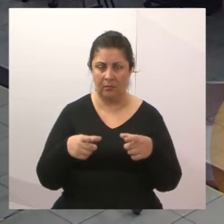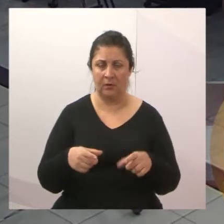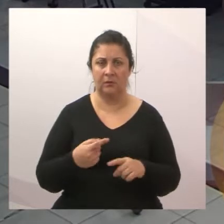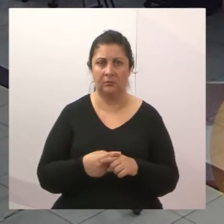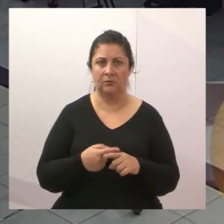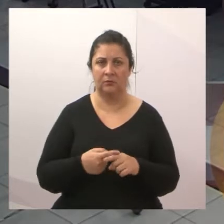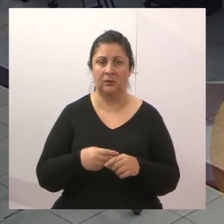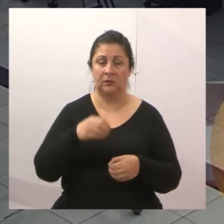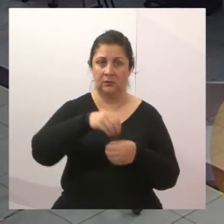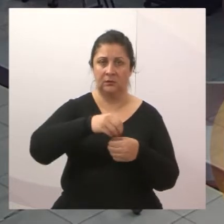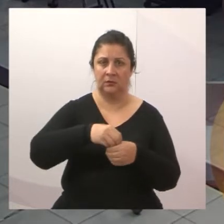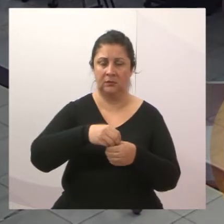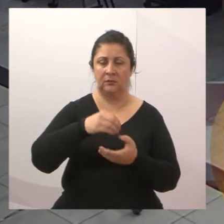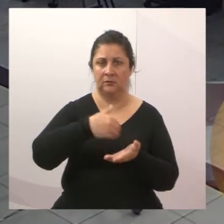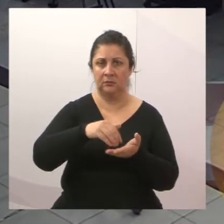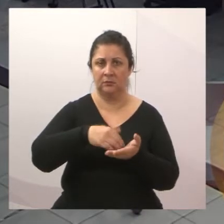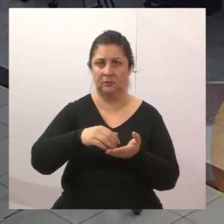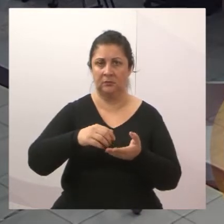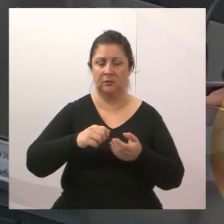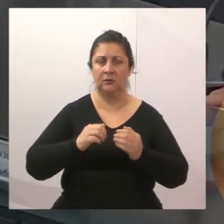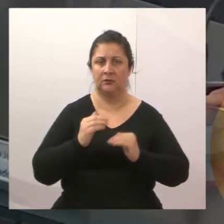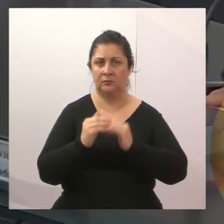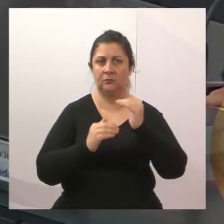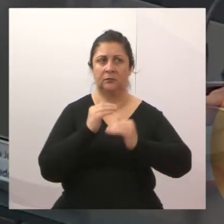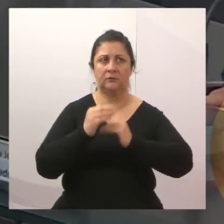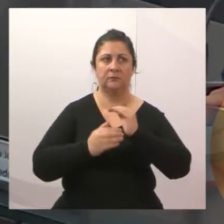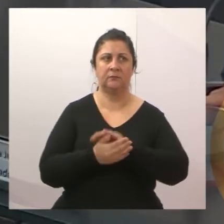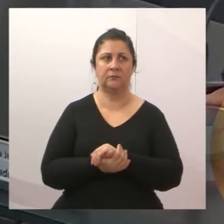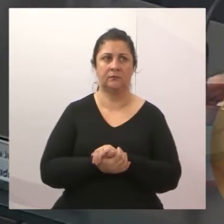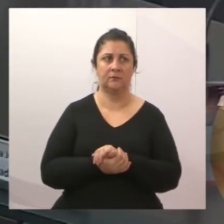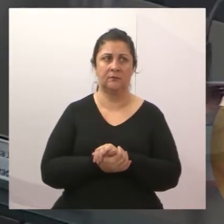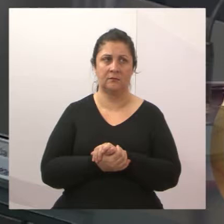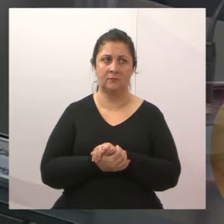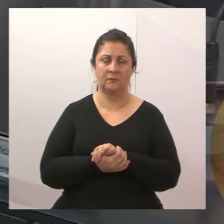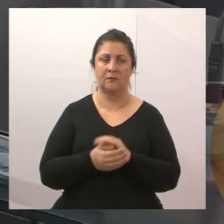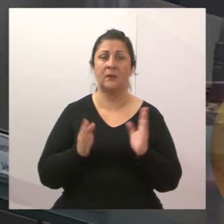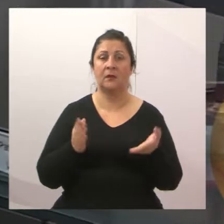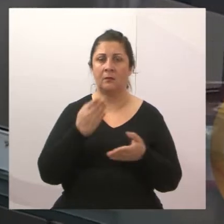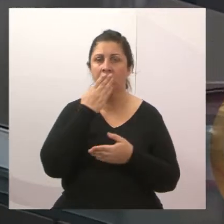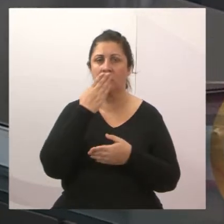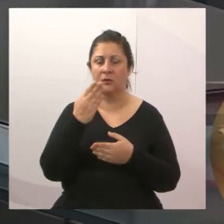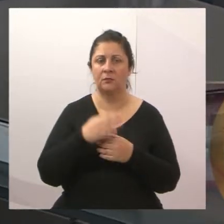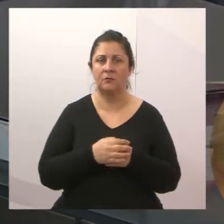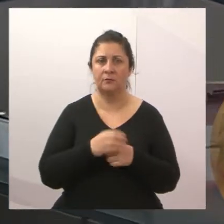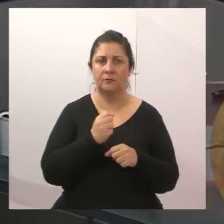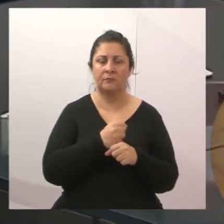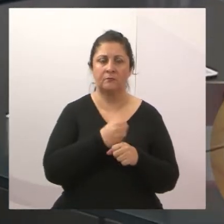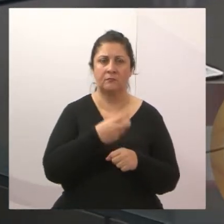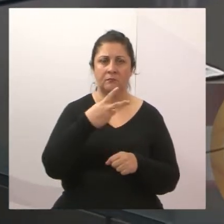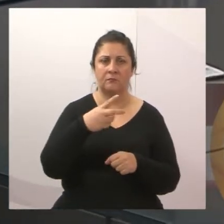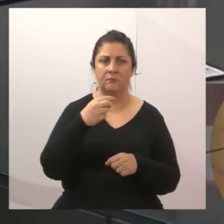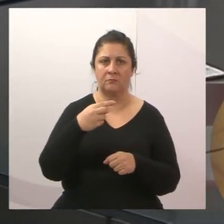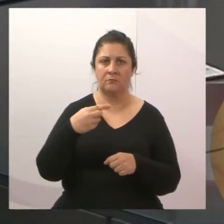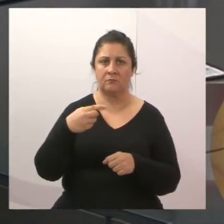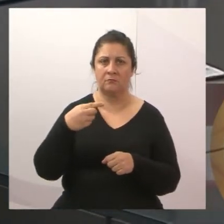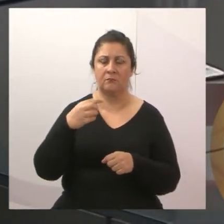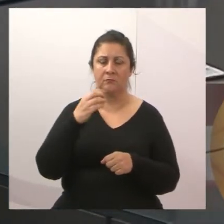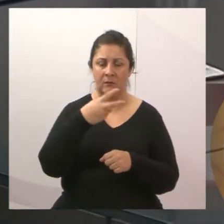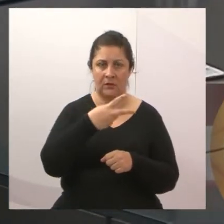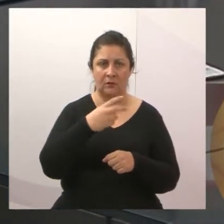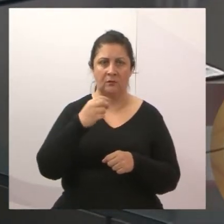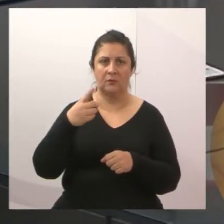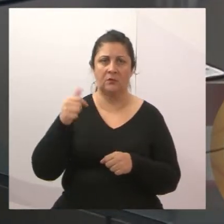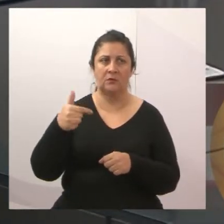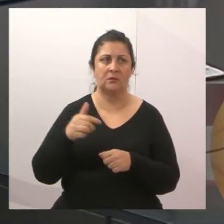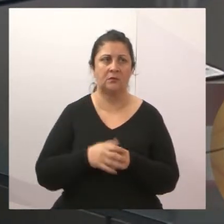está dentro da Secretaria de Desenvolvimento Social do Estado de São Paulo, e nós fizemos o pedido já em 2017, no início. O problema é que ele